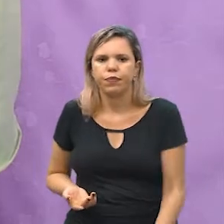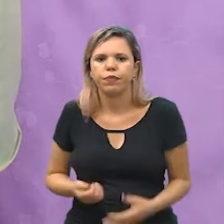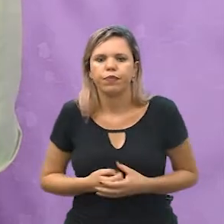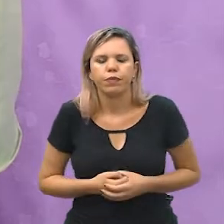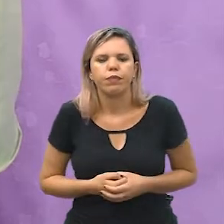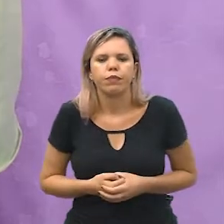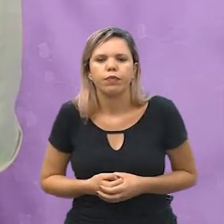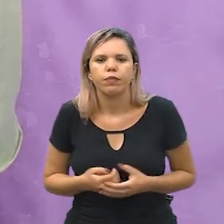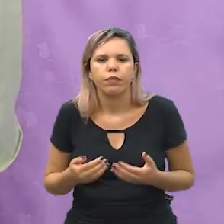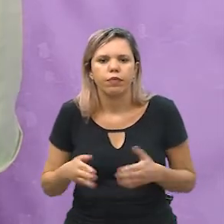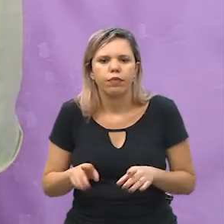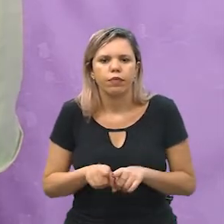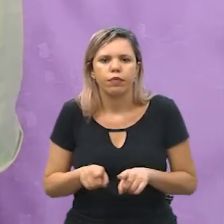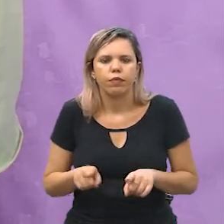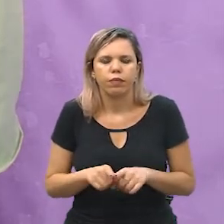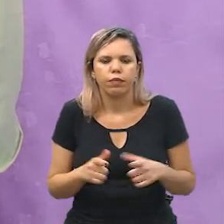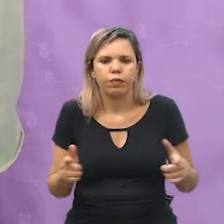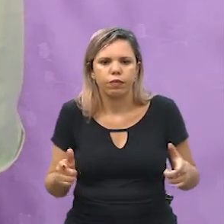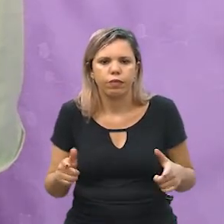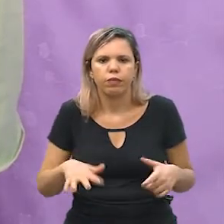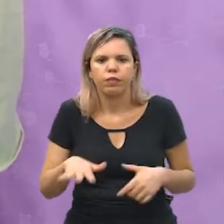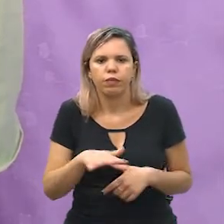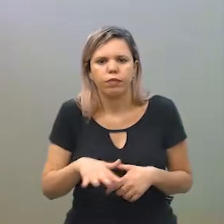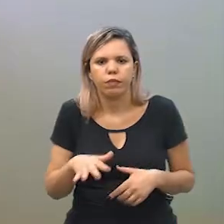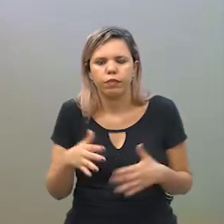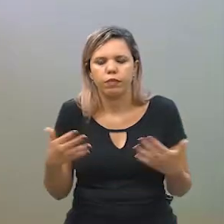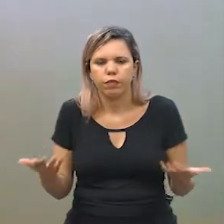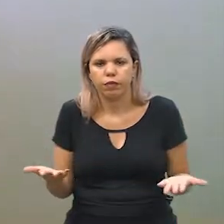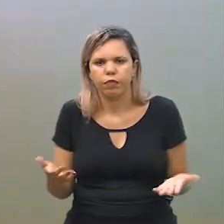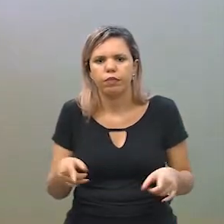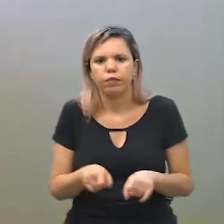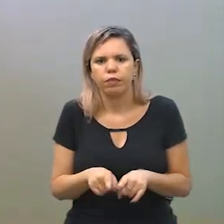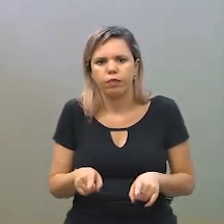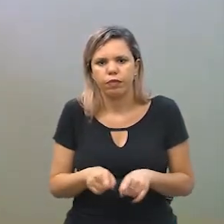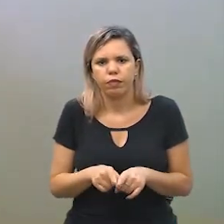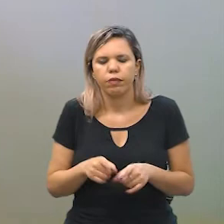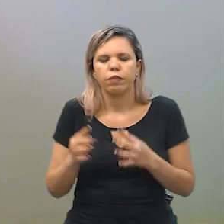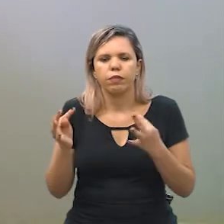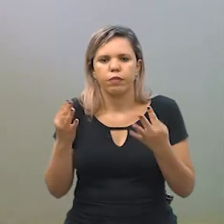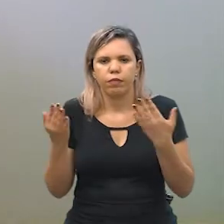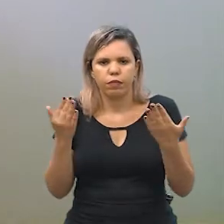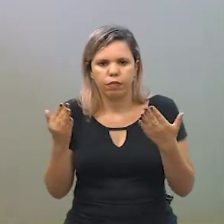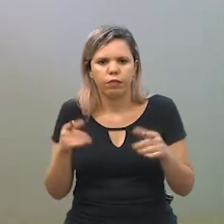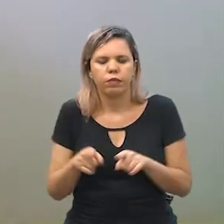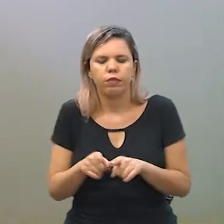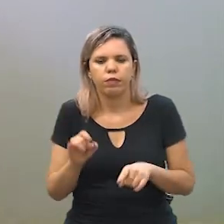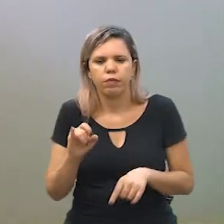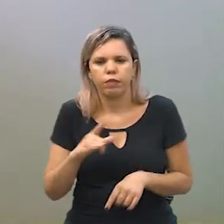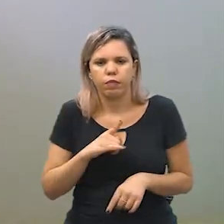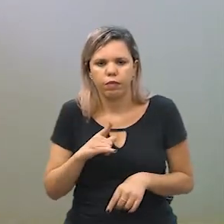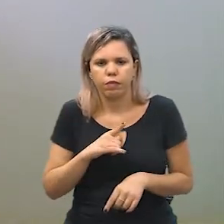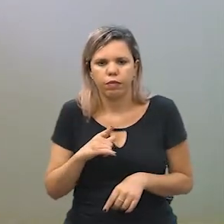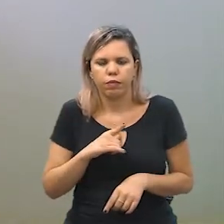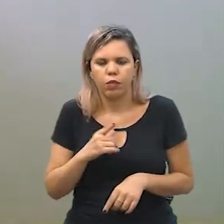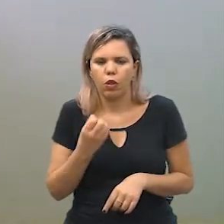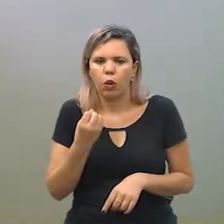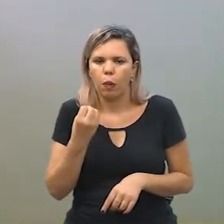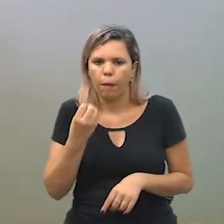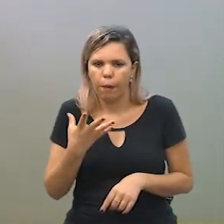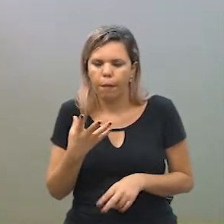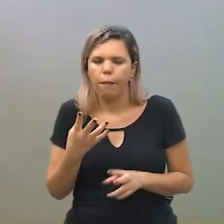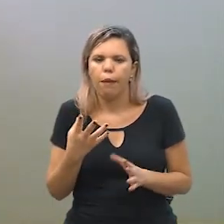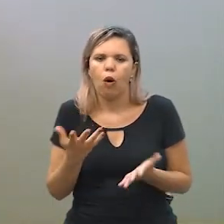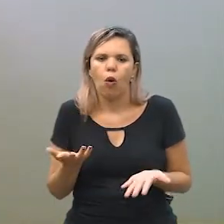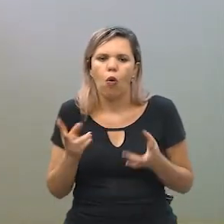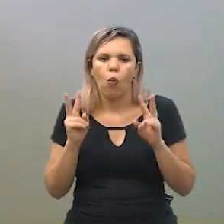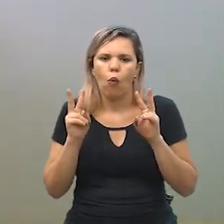prematuridade espontânea, que é a maior parte delas, quanto a prematuridade terapêutica, se eu tiver um bom